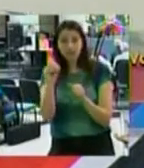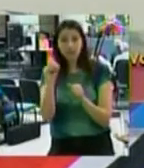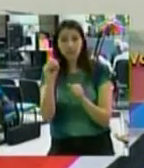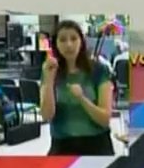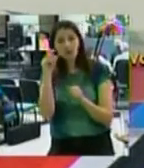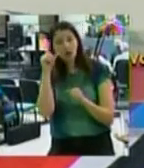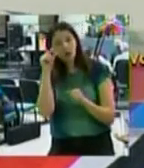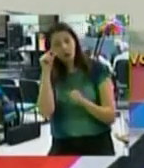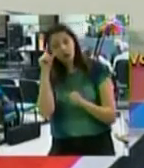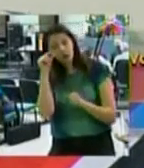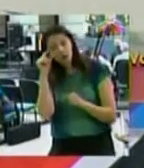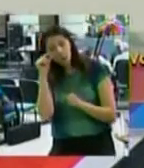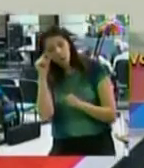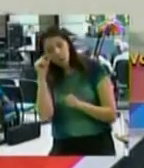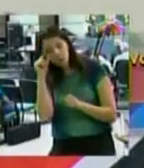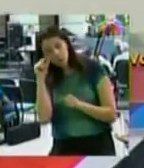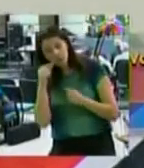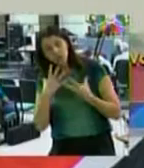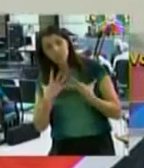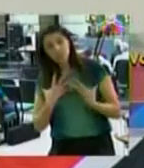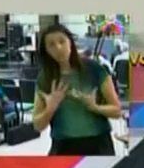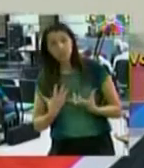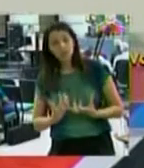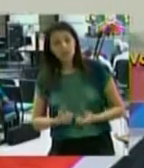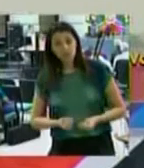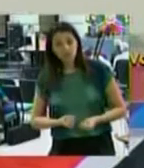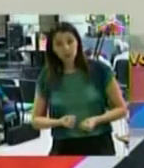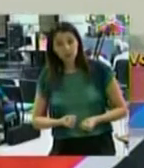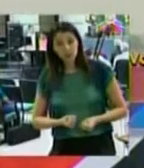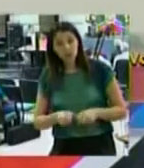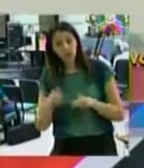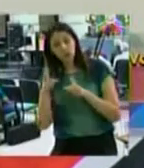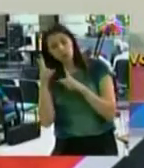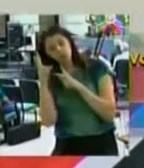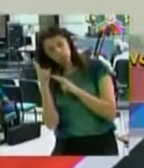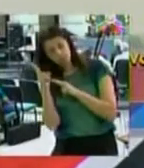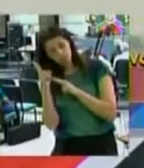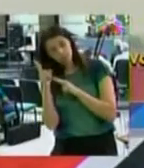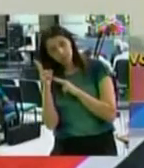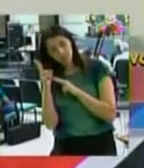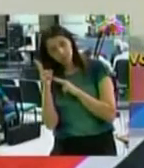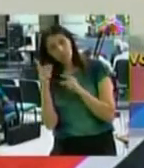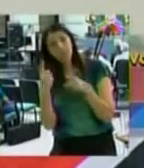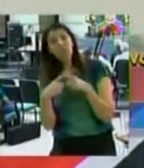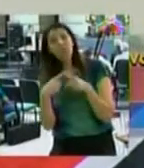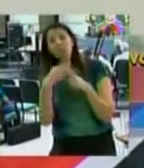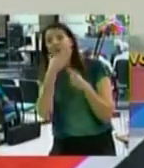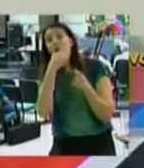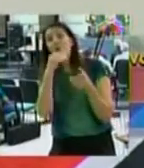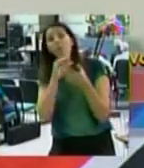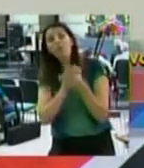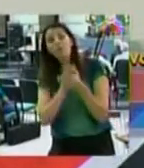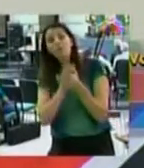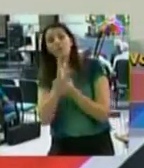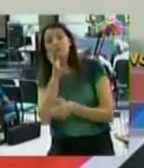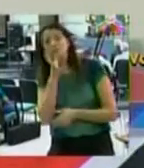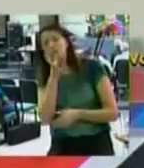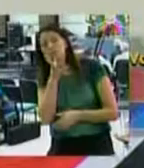tosquenejam, se cansam e adormecem pela demora da chegada do